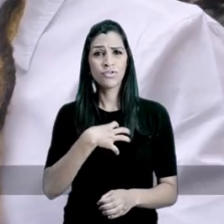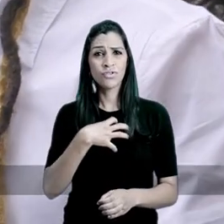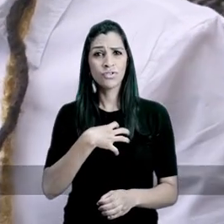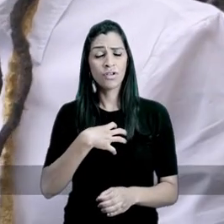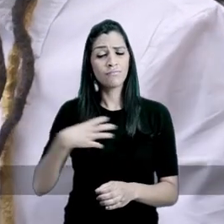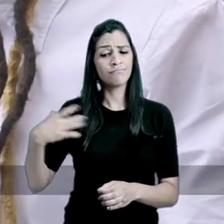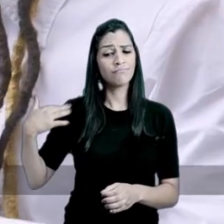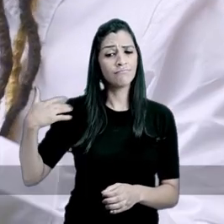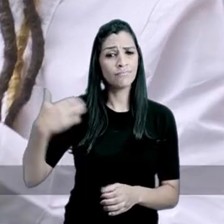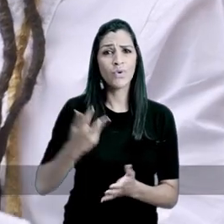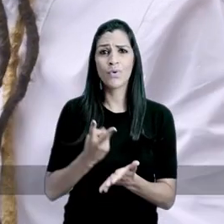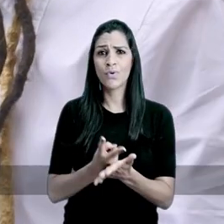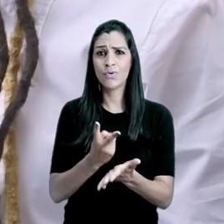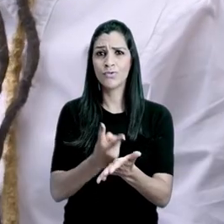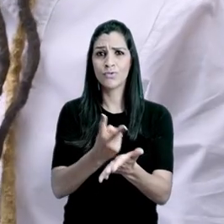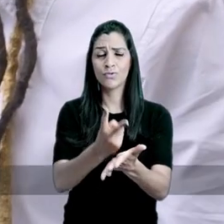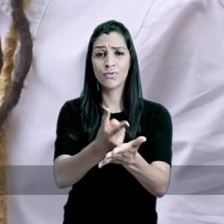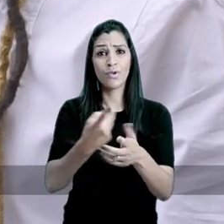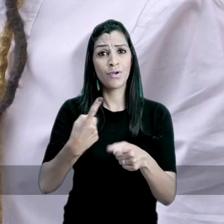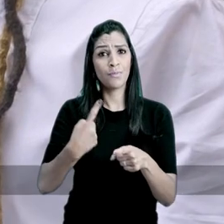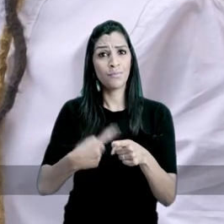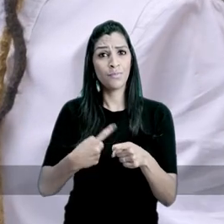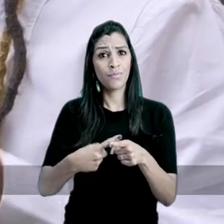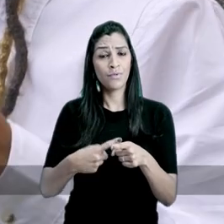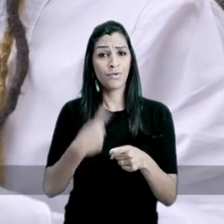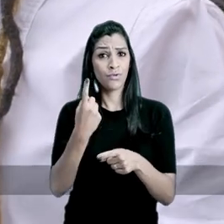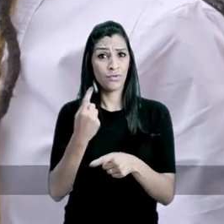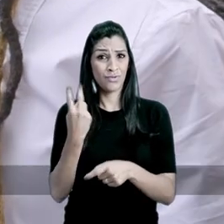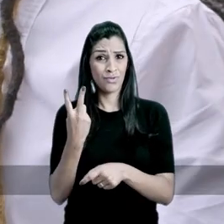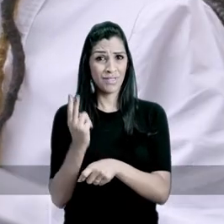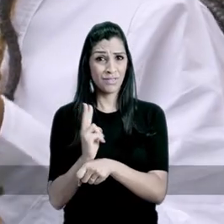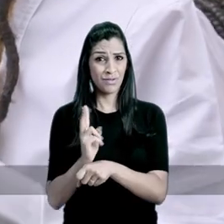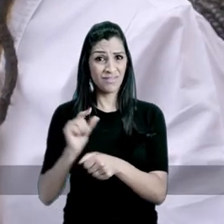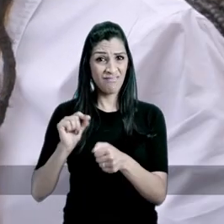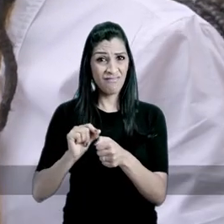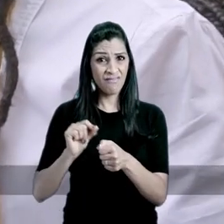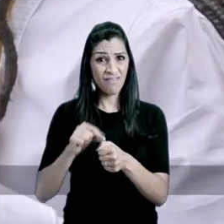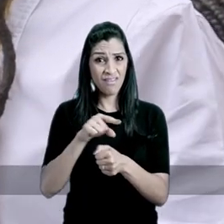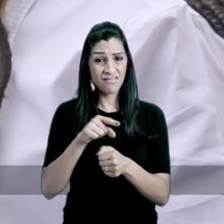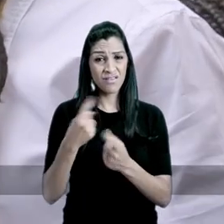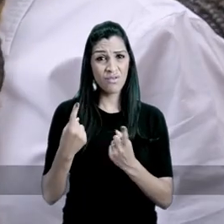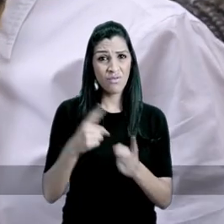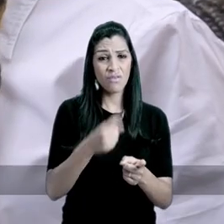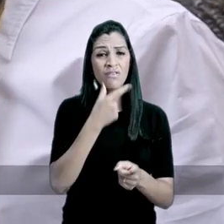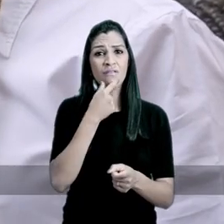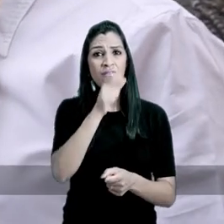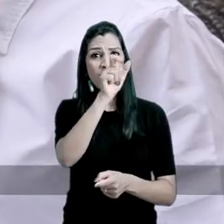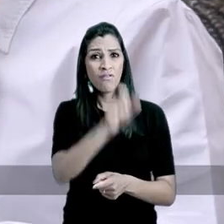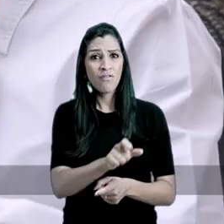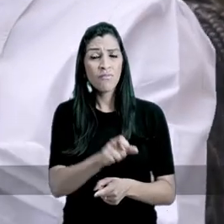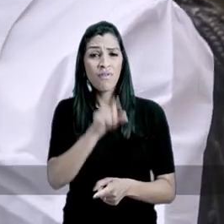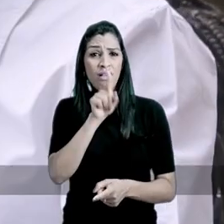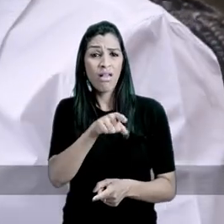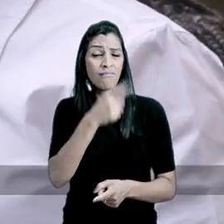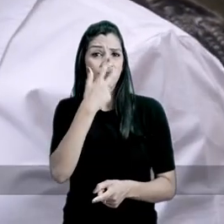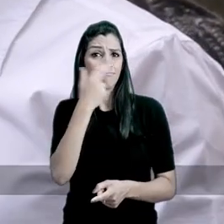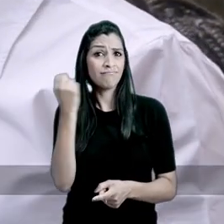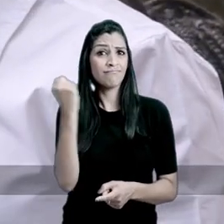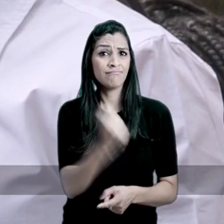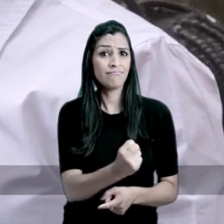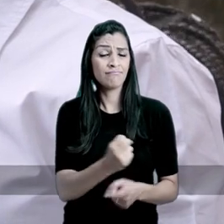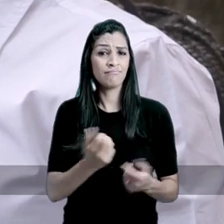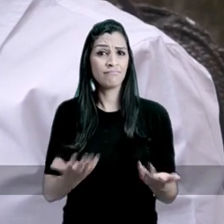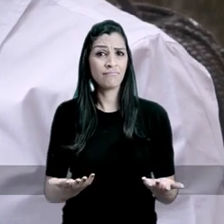mesma lógica, ela continua. Porque o que aqueles dois seguranças fizeram contra o Beto foi uma pena de